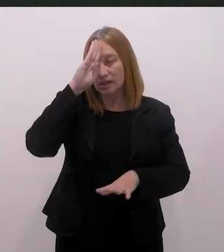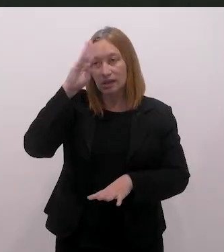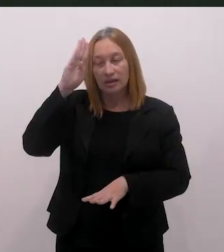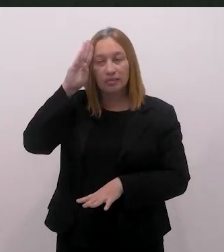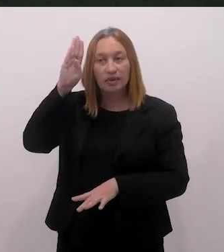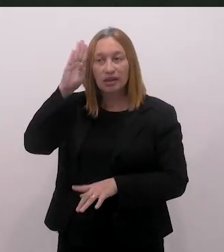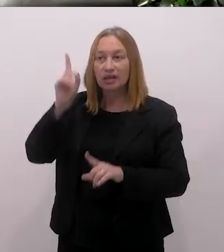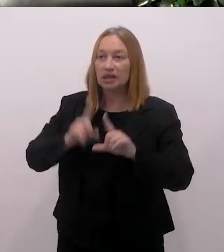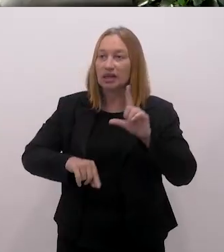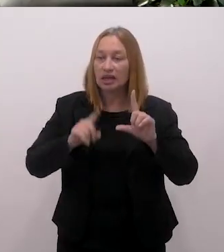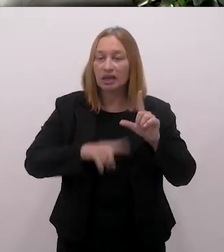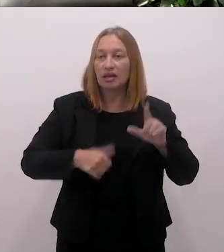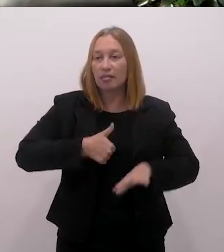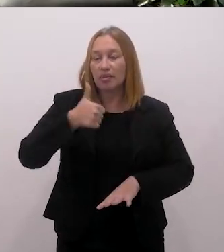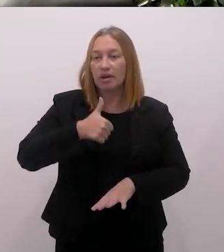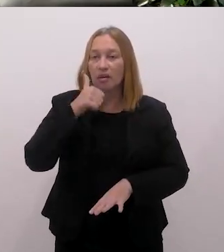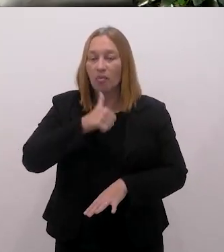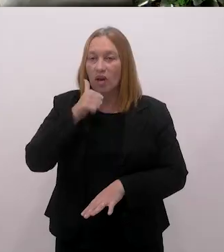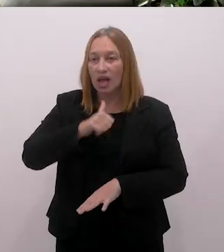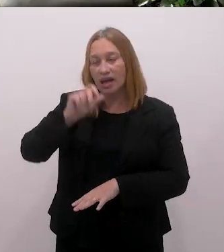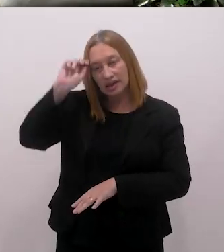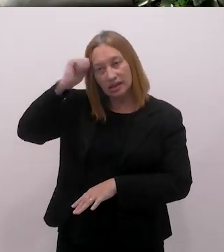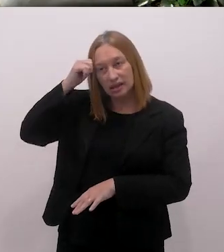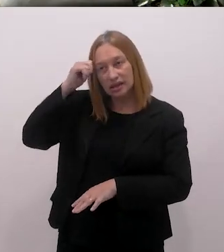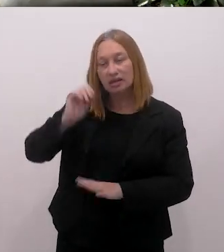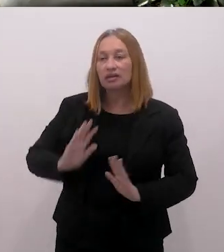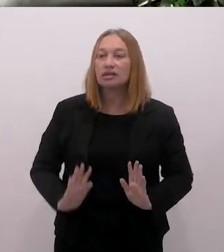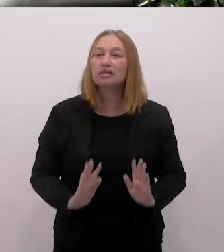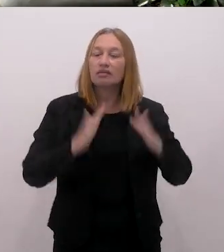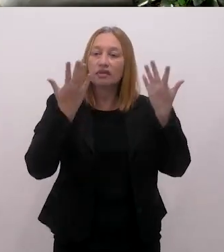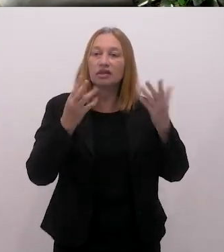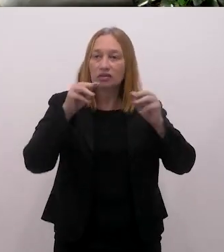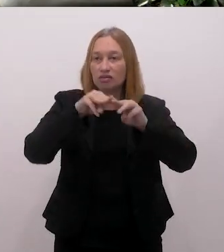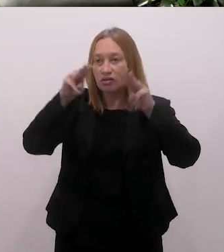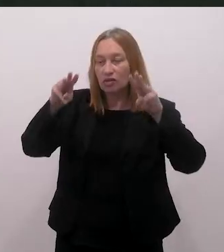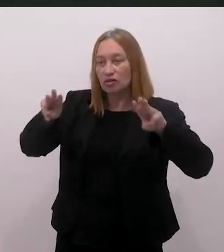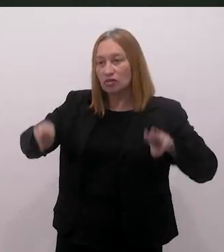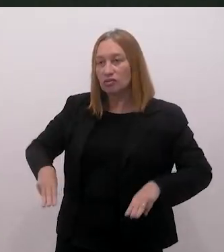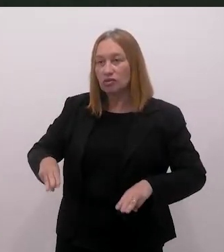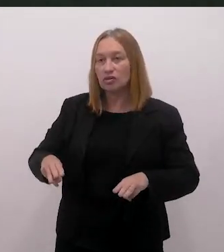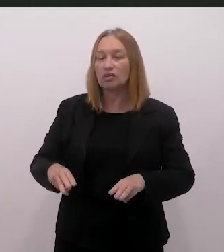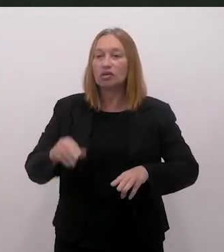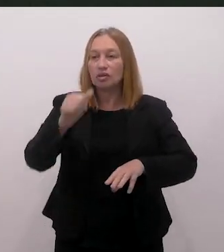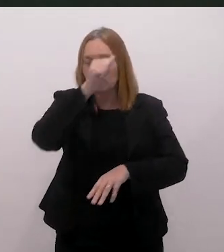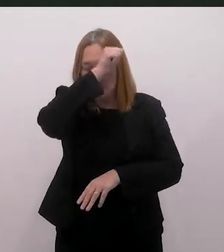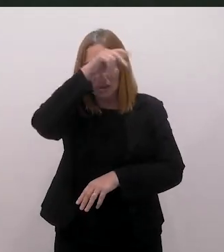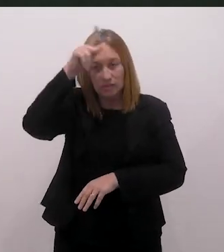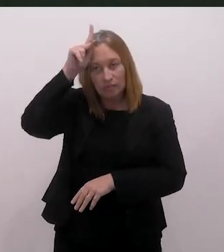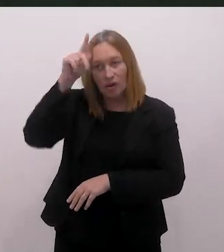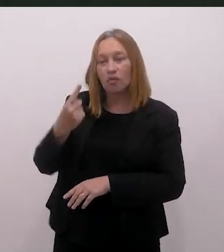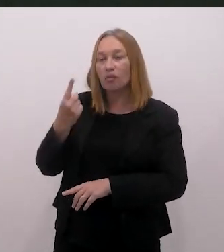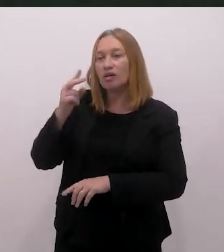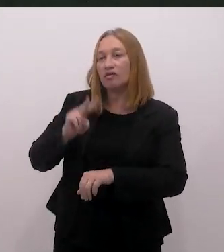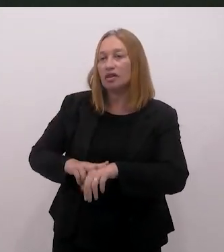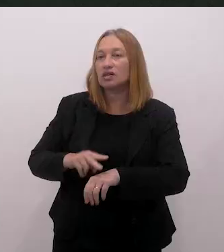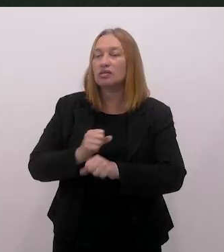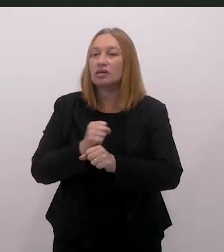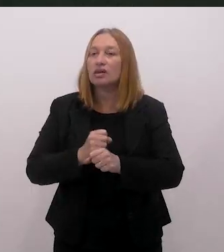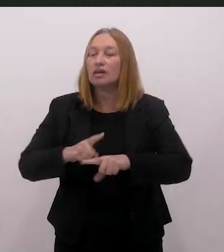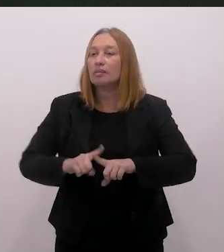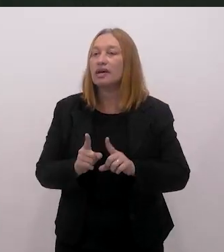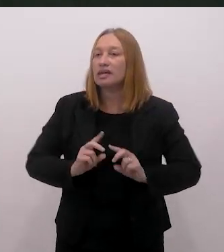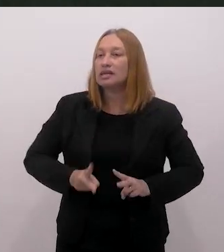academia agora. A primeira mulher negra. Então, a gente sempre faz esse evento no Teatro Municipal, uma vez por